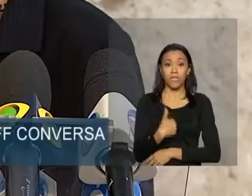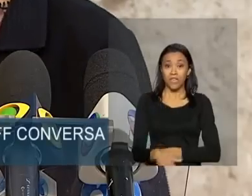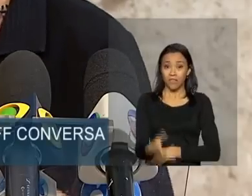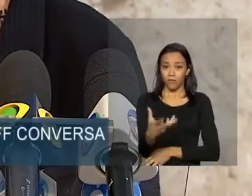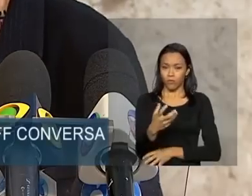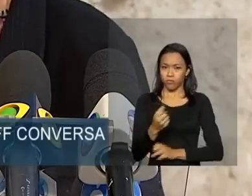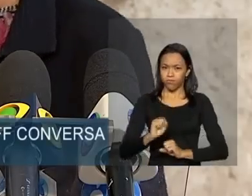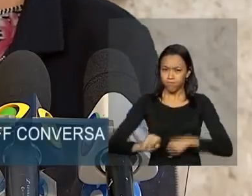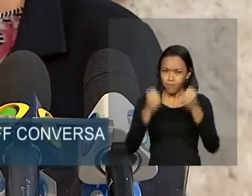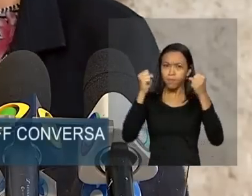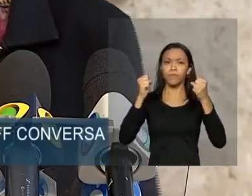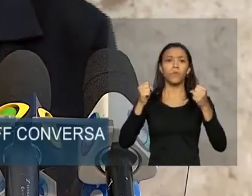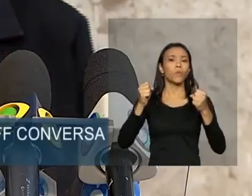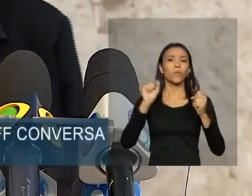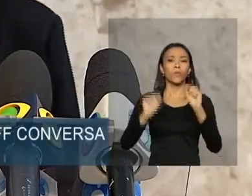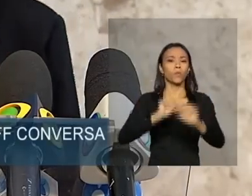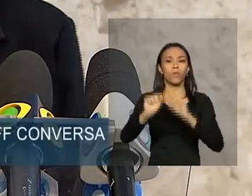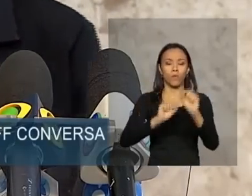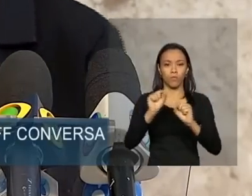eu me resigno diante de